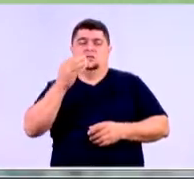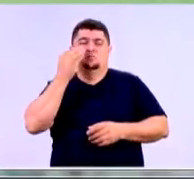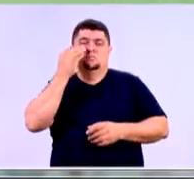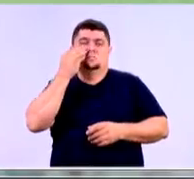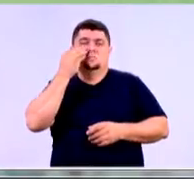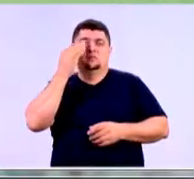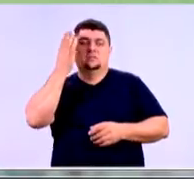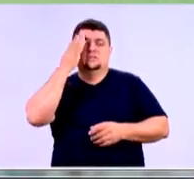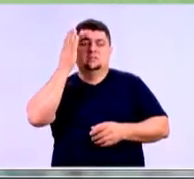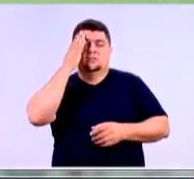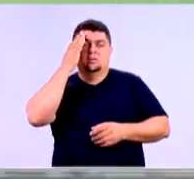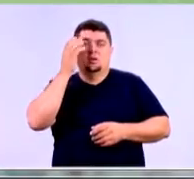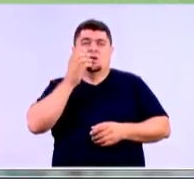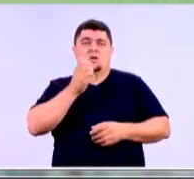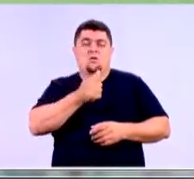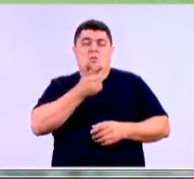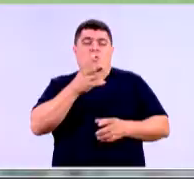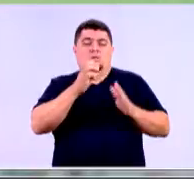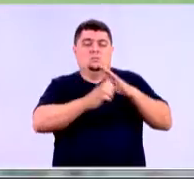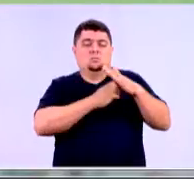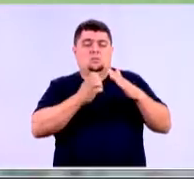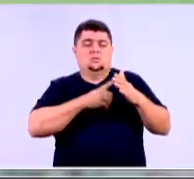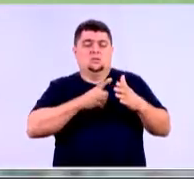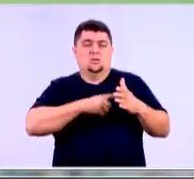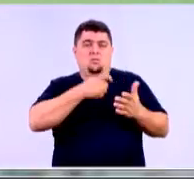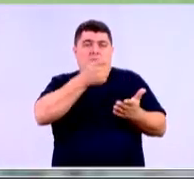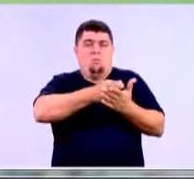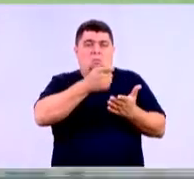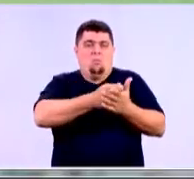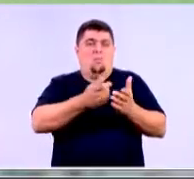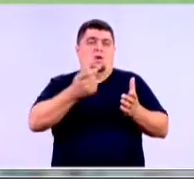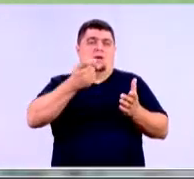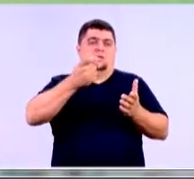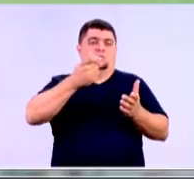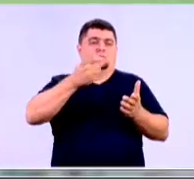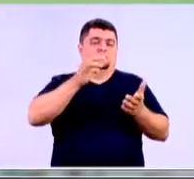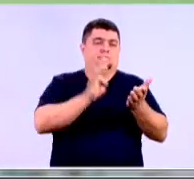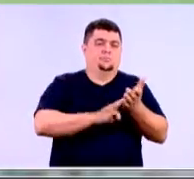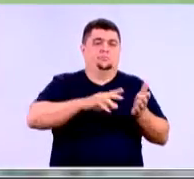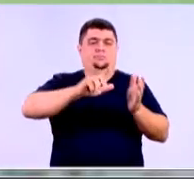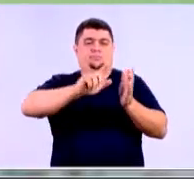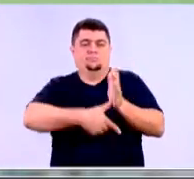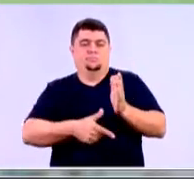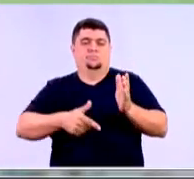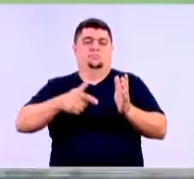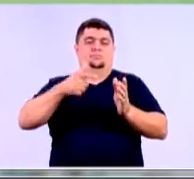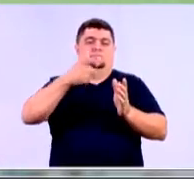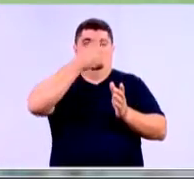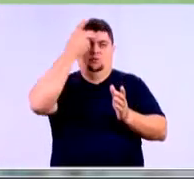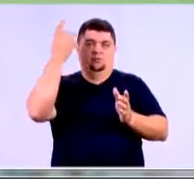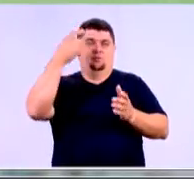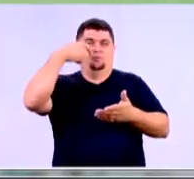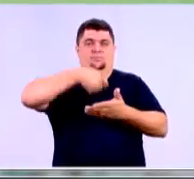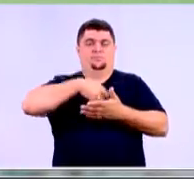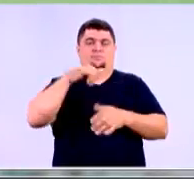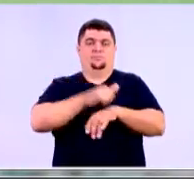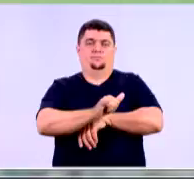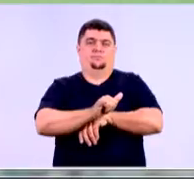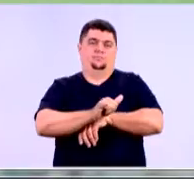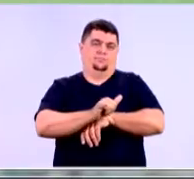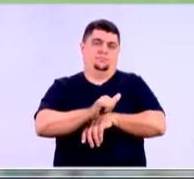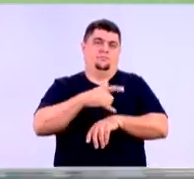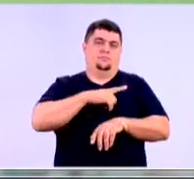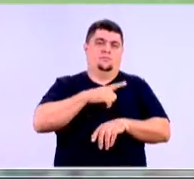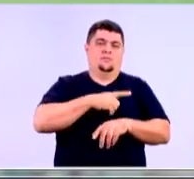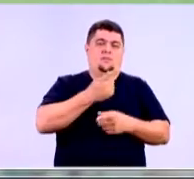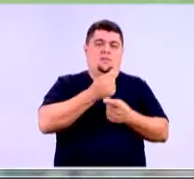empresa tem desembolsado com despesas financeiras causadas pelo atraso de seus clientes. Ou seja,